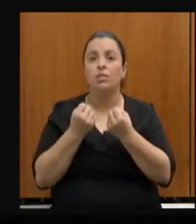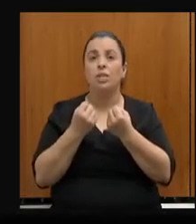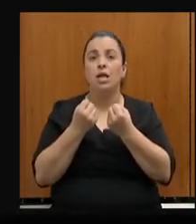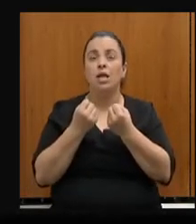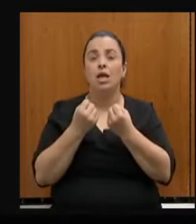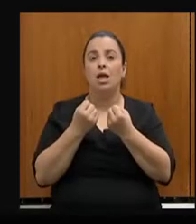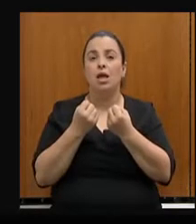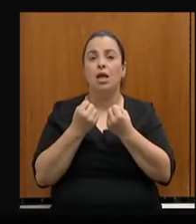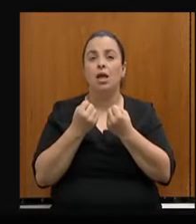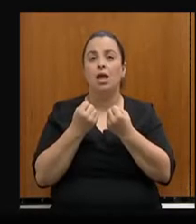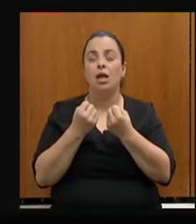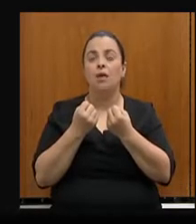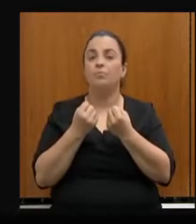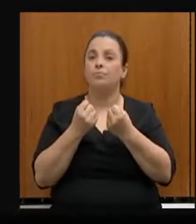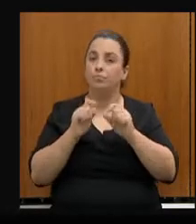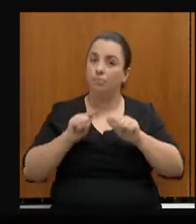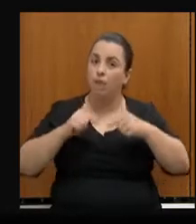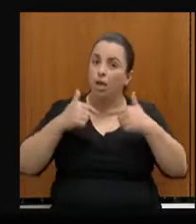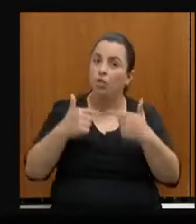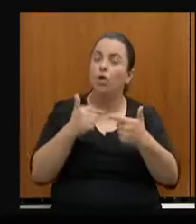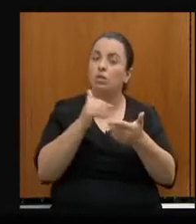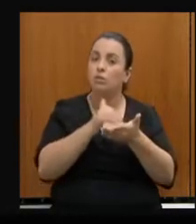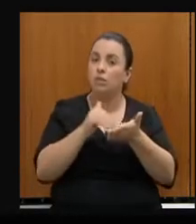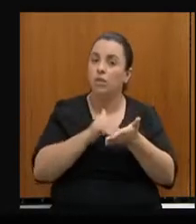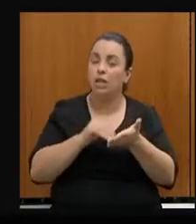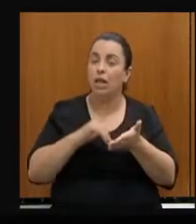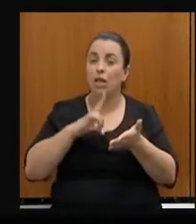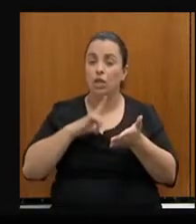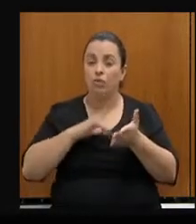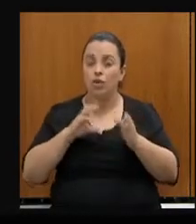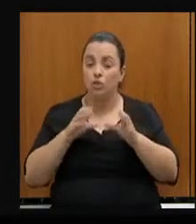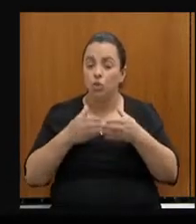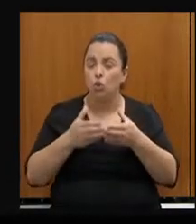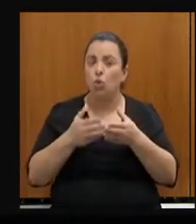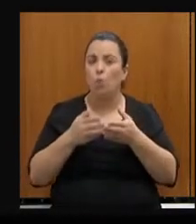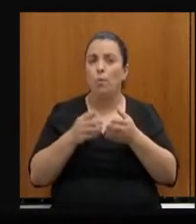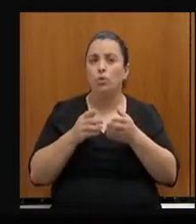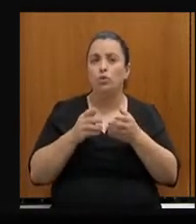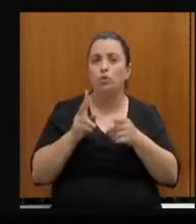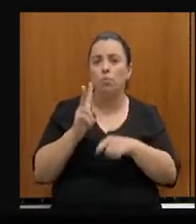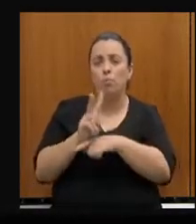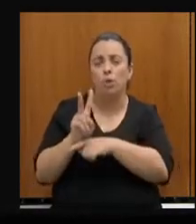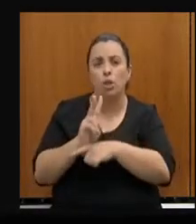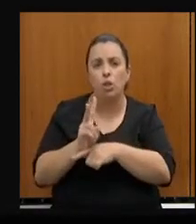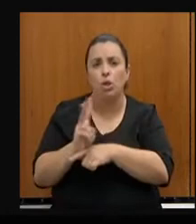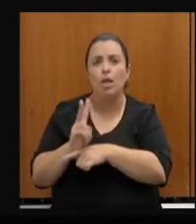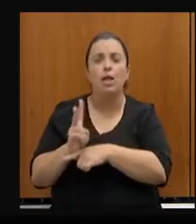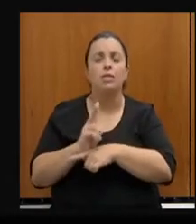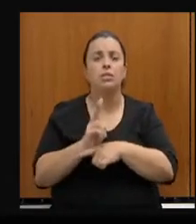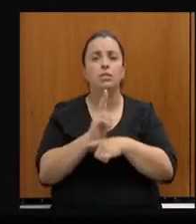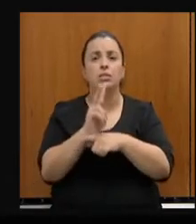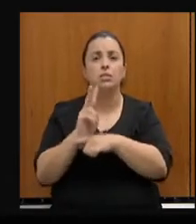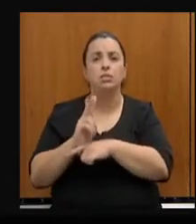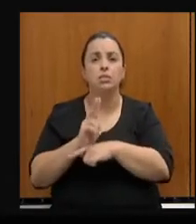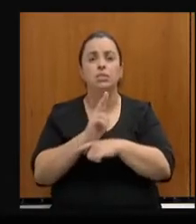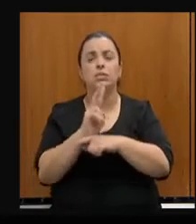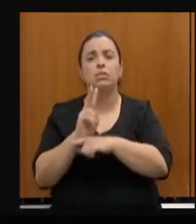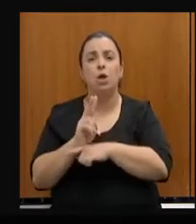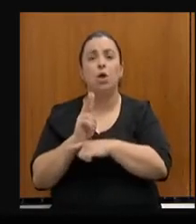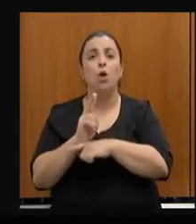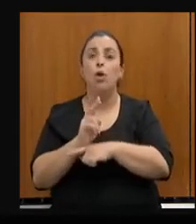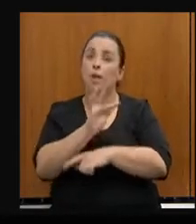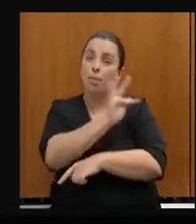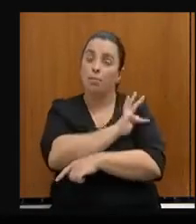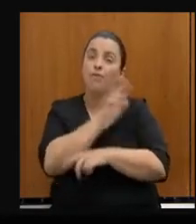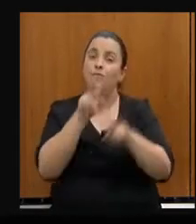com aquelas tivesse rede de monitoração que pudesse inclusive trazer essa alimentação de critério para os processos de valorização ambiental